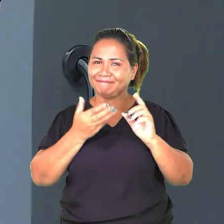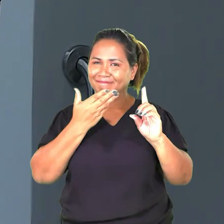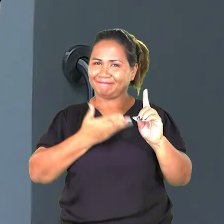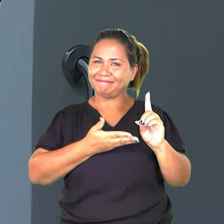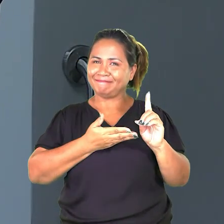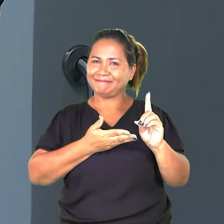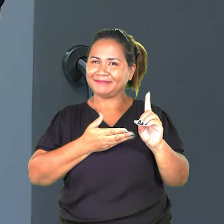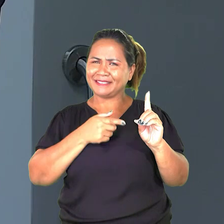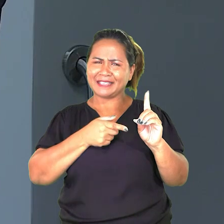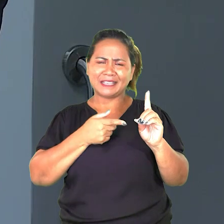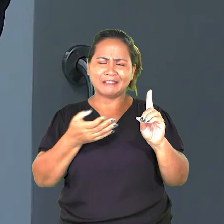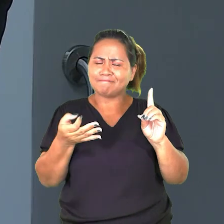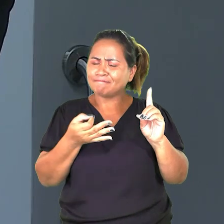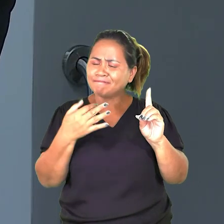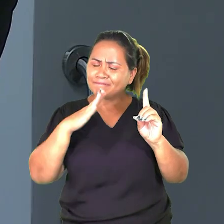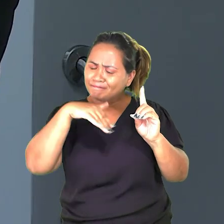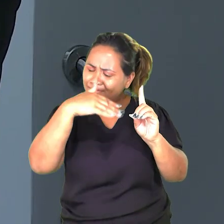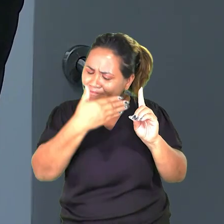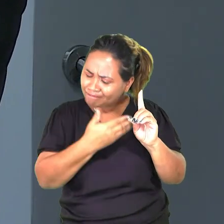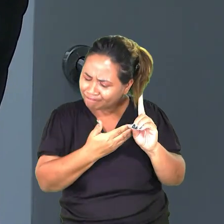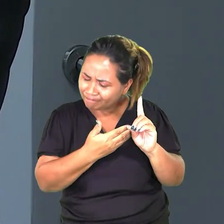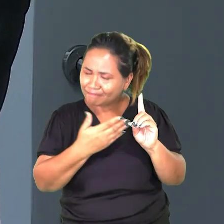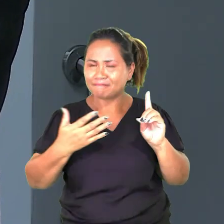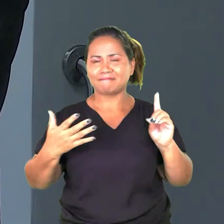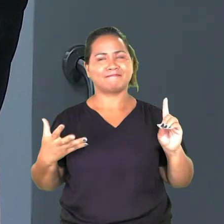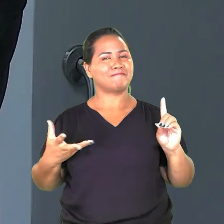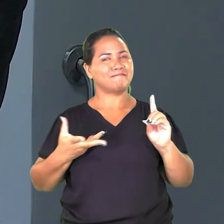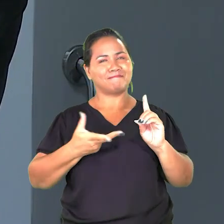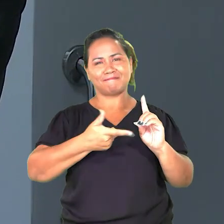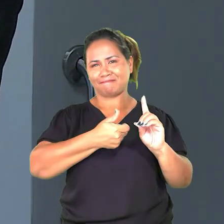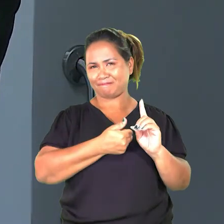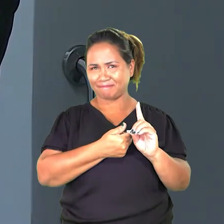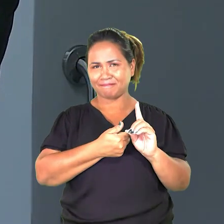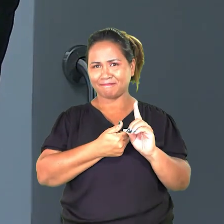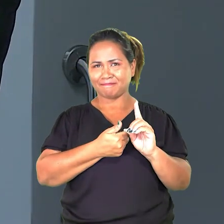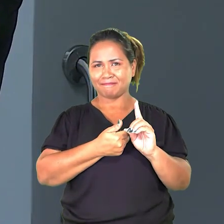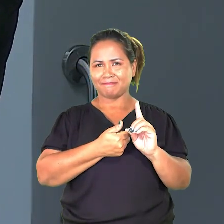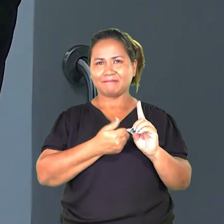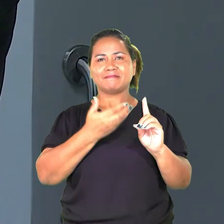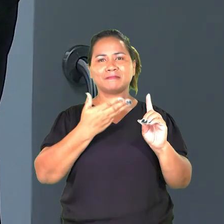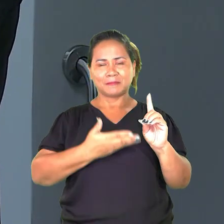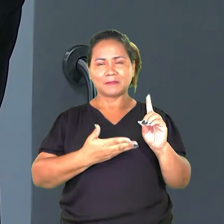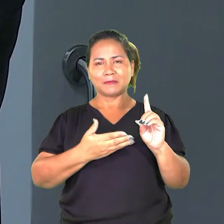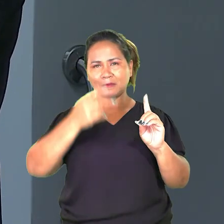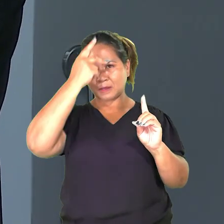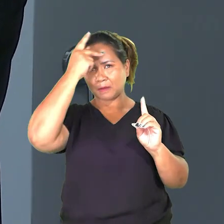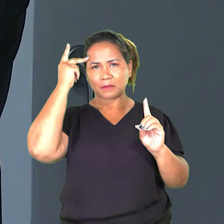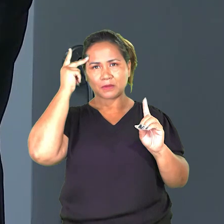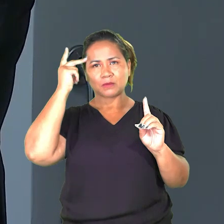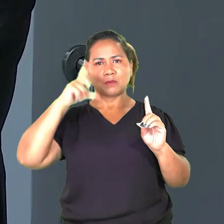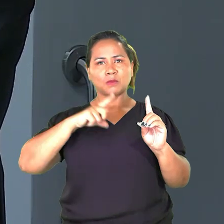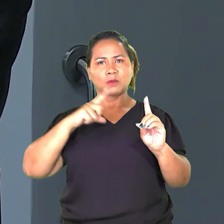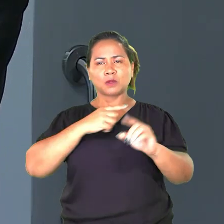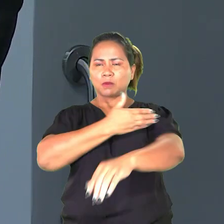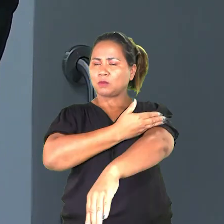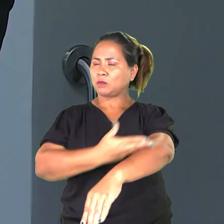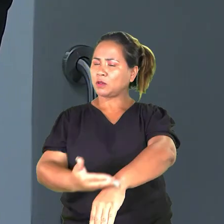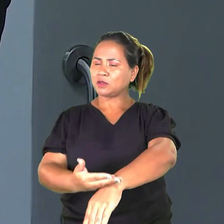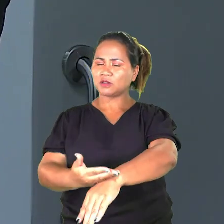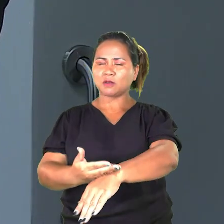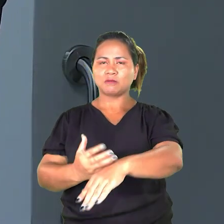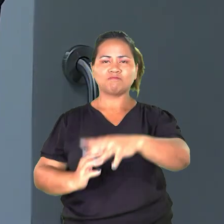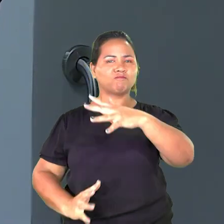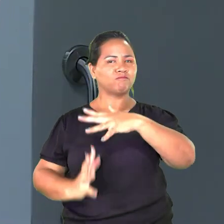lembranças extremamente gentis, como tudo que vinha de Paulo Bonfim, um grande gentleman antes de tudo, não é?